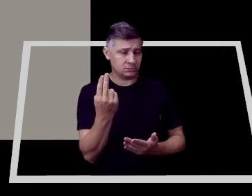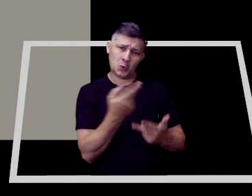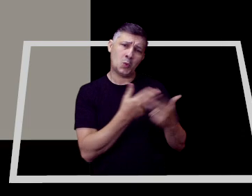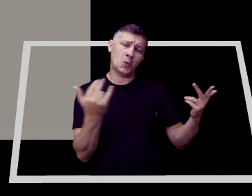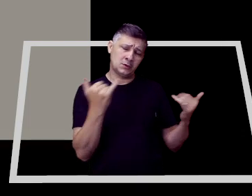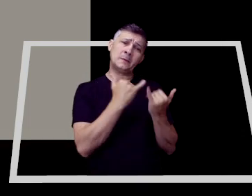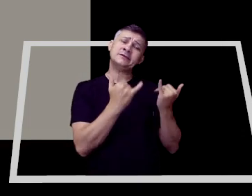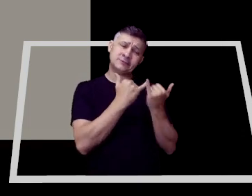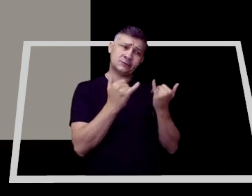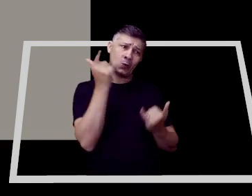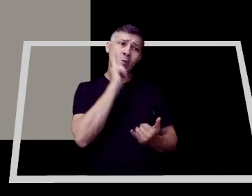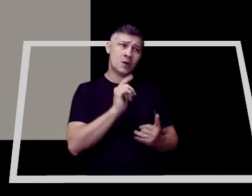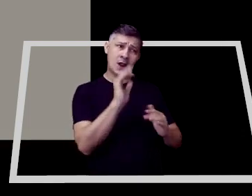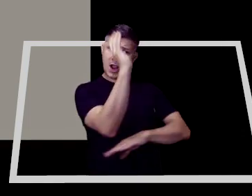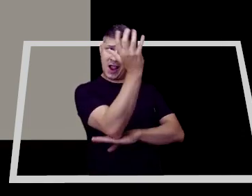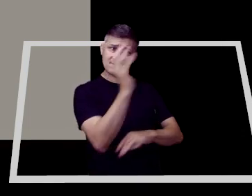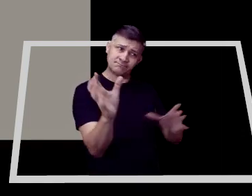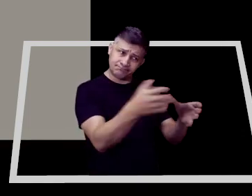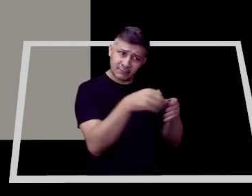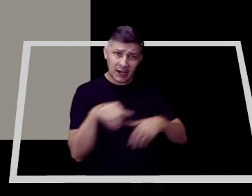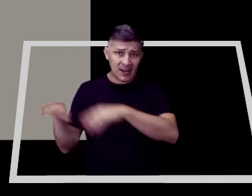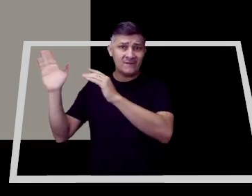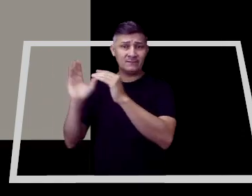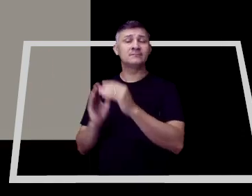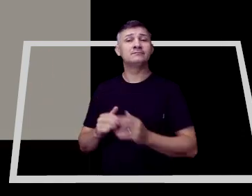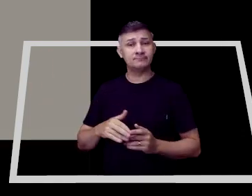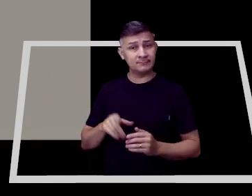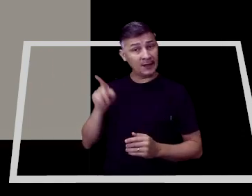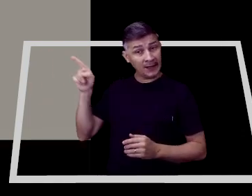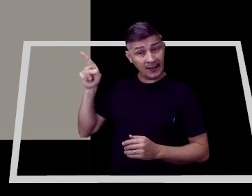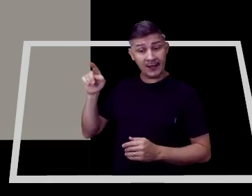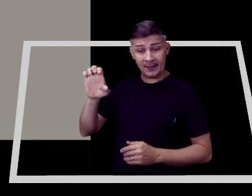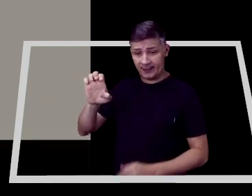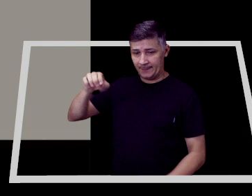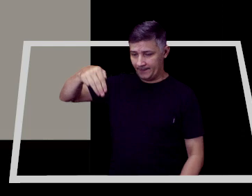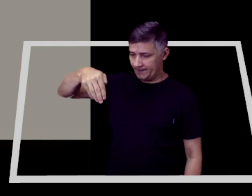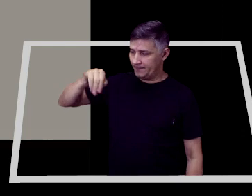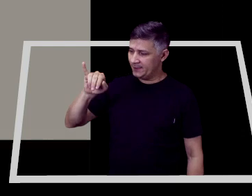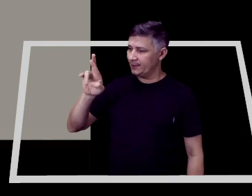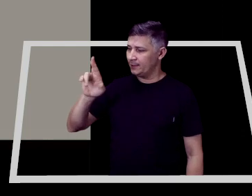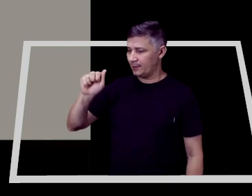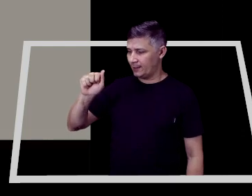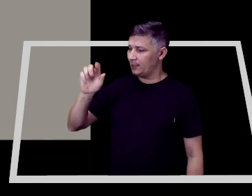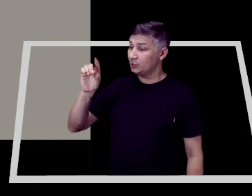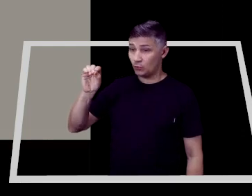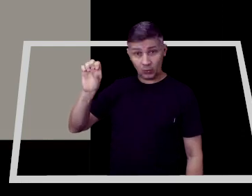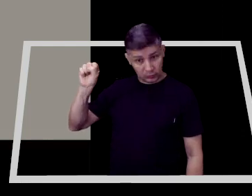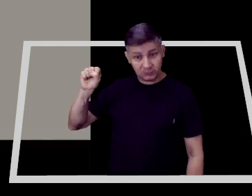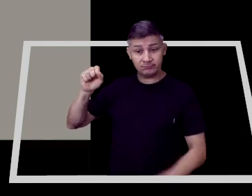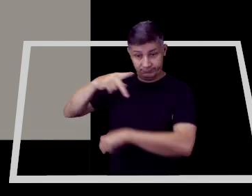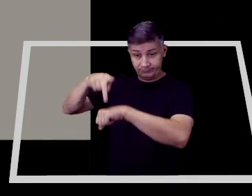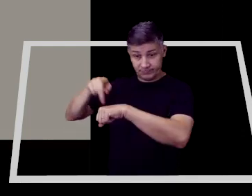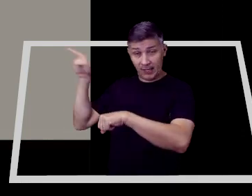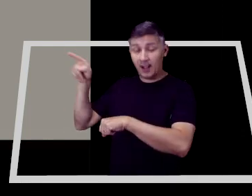ou coisa parecida dos Emirados para a sua manutenção e